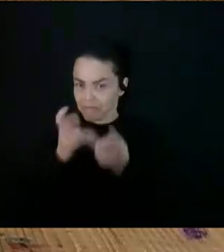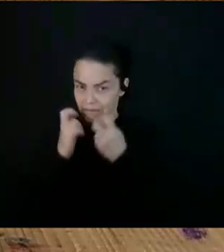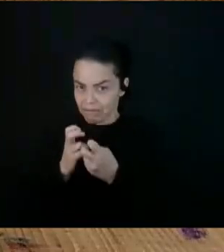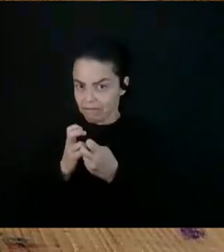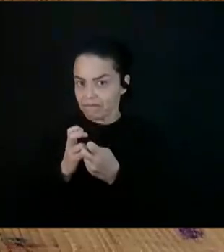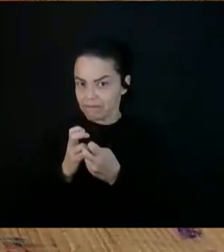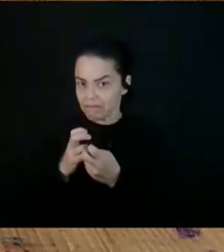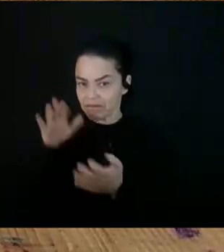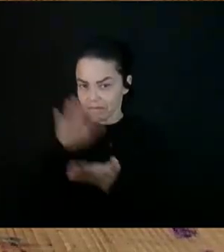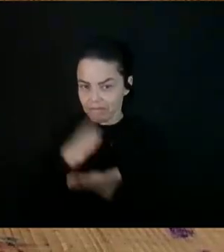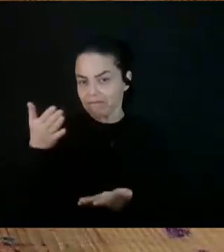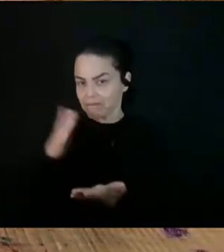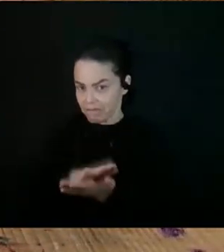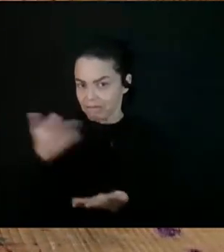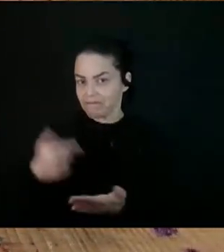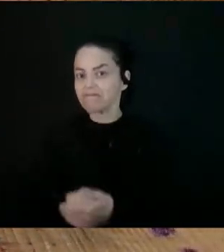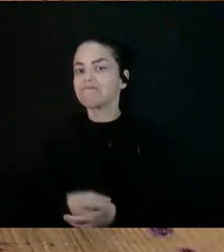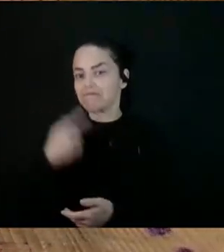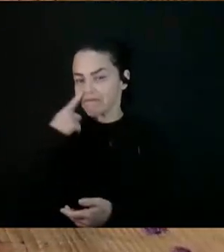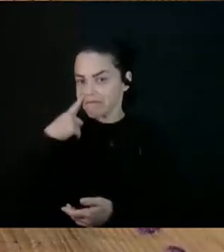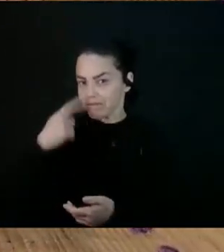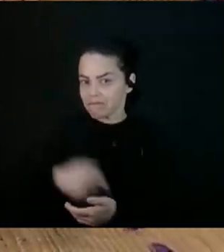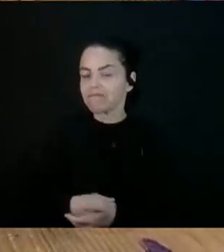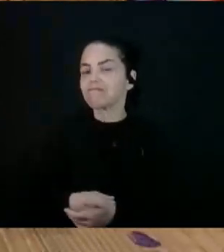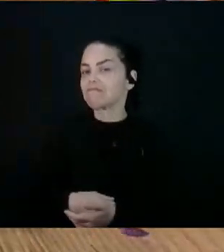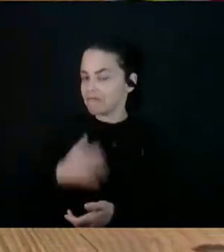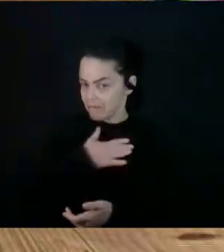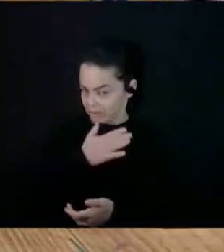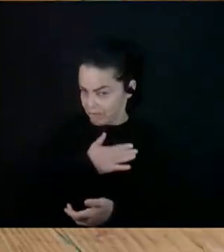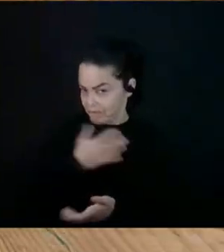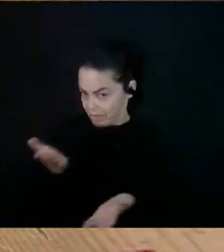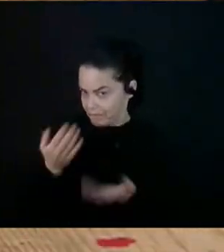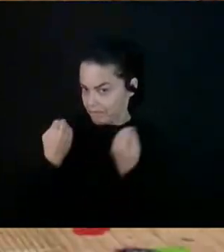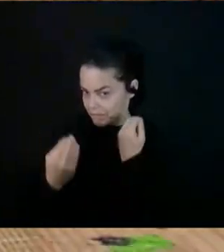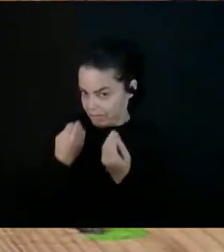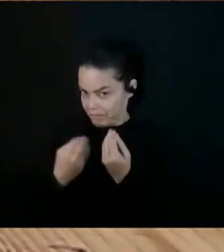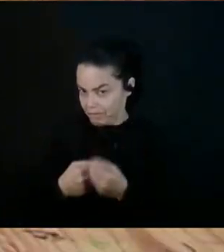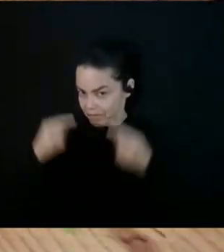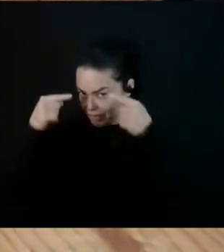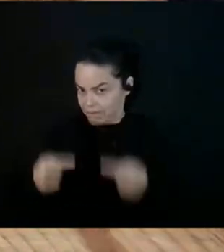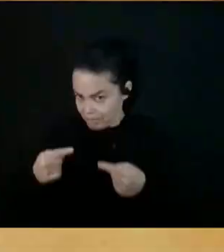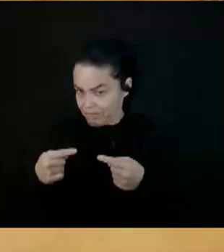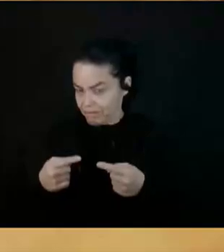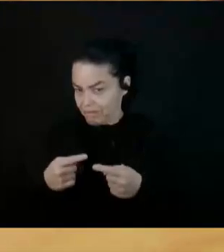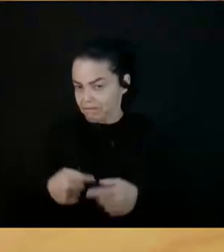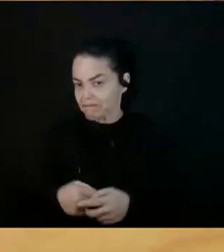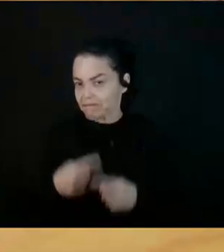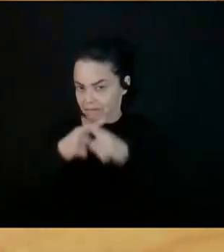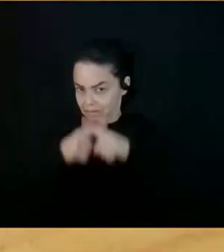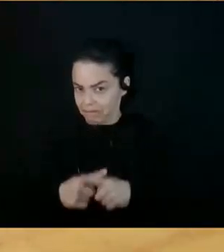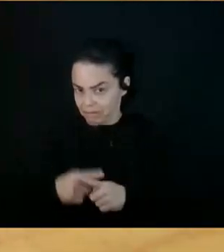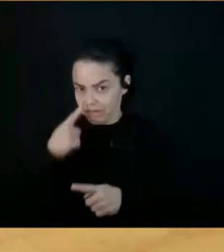bafo. Então, bora ver como eu vou me sair aqui contra esses dois que mandam super bem.